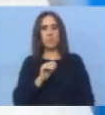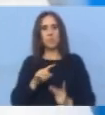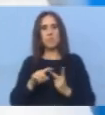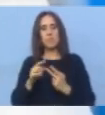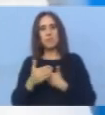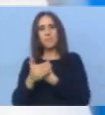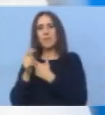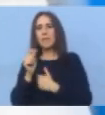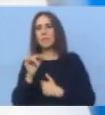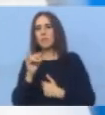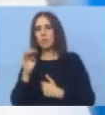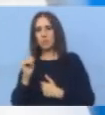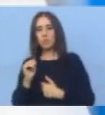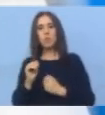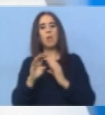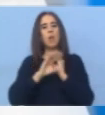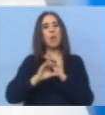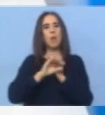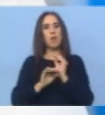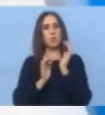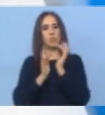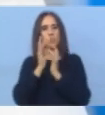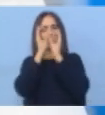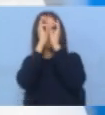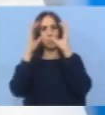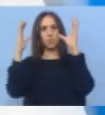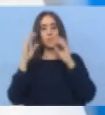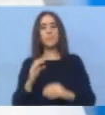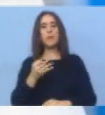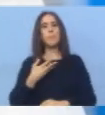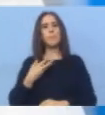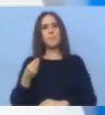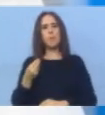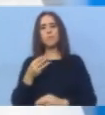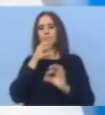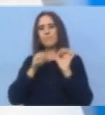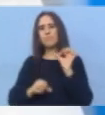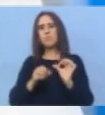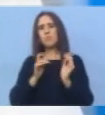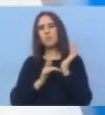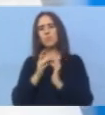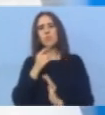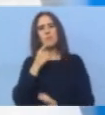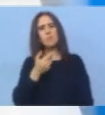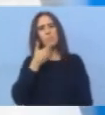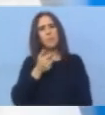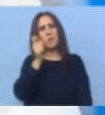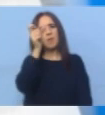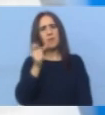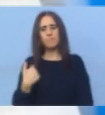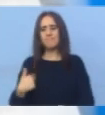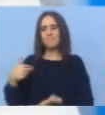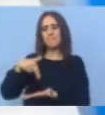conversando com Jesus. Pedro tomou a palavra e disse a Jesus: Mestre, como é bom estarmos